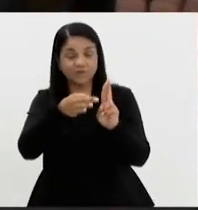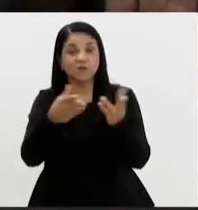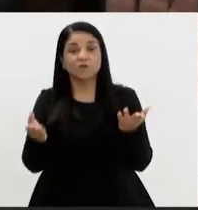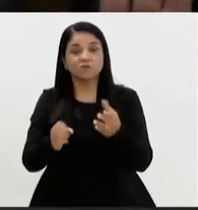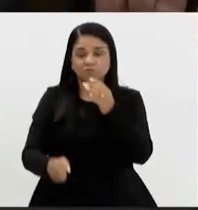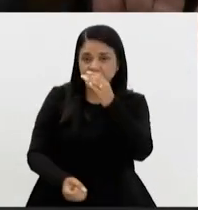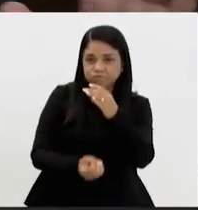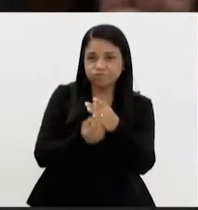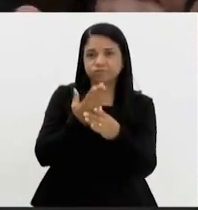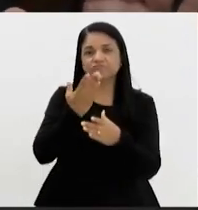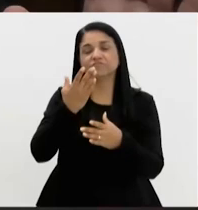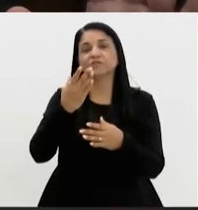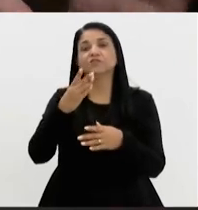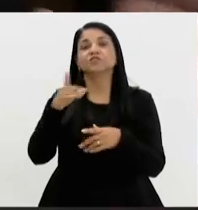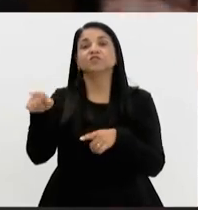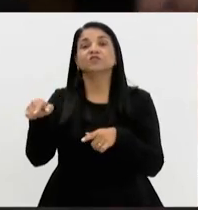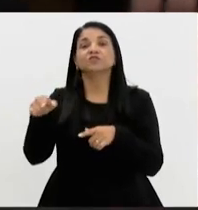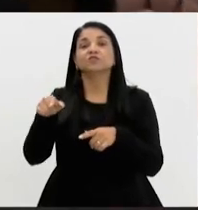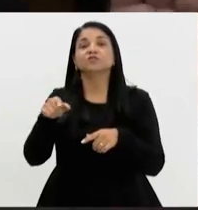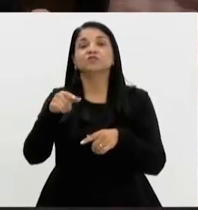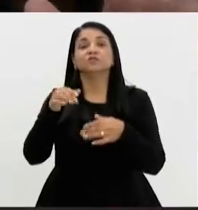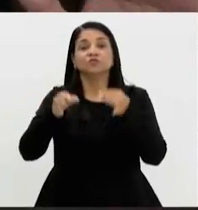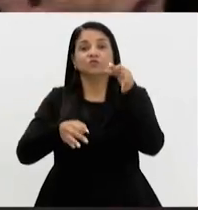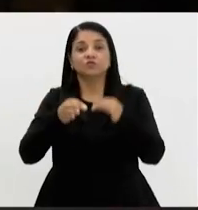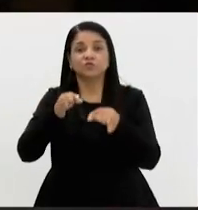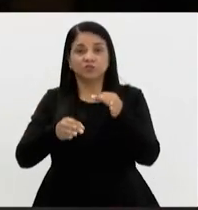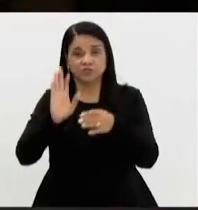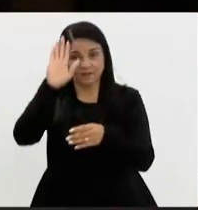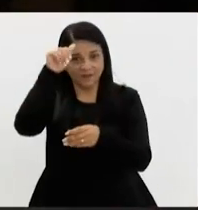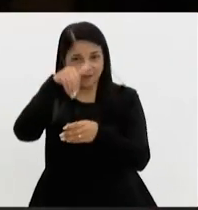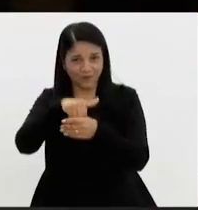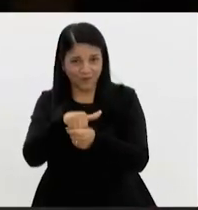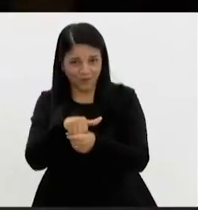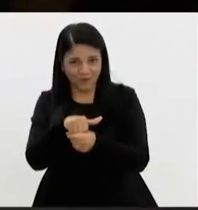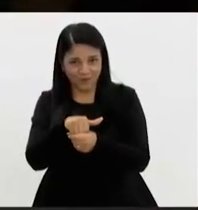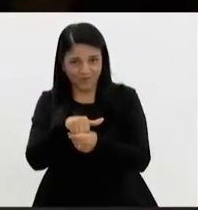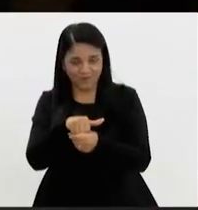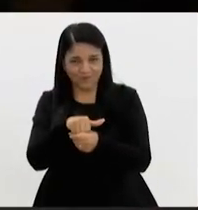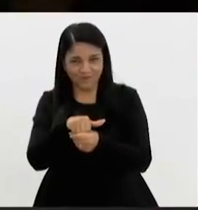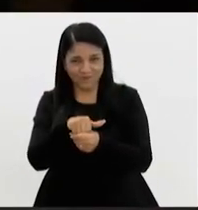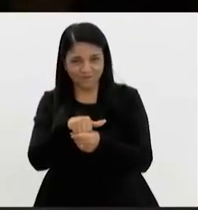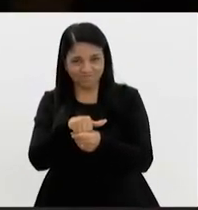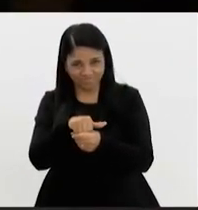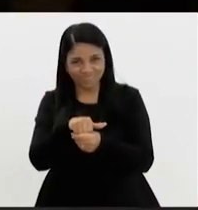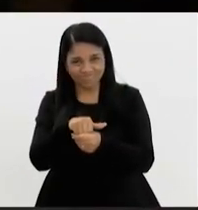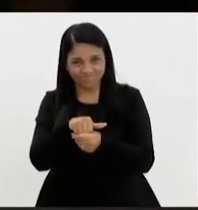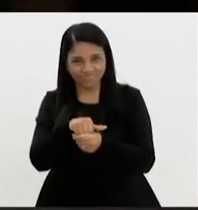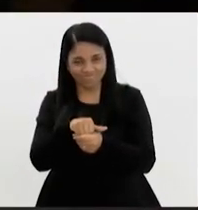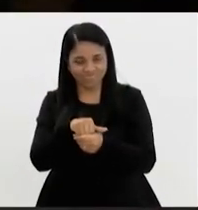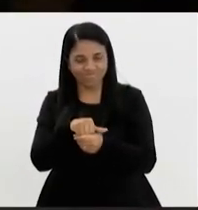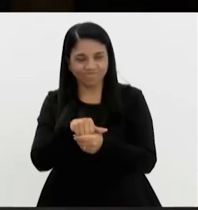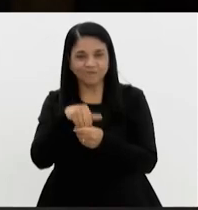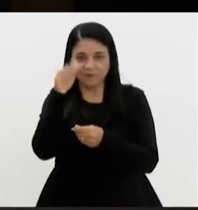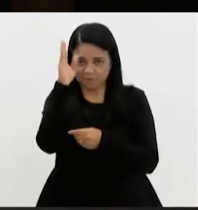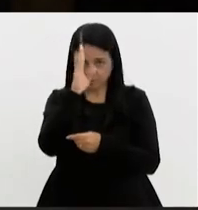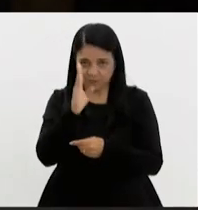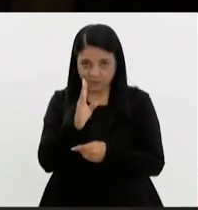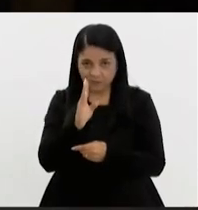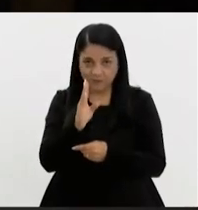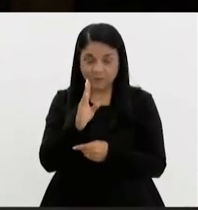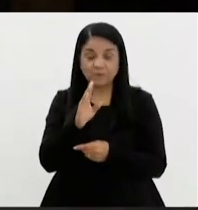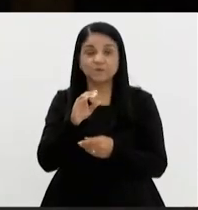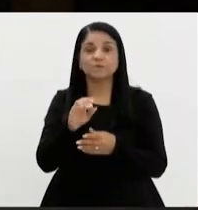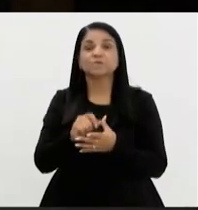eleitoral dout Danielle desembargadora Daniela nós construímos a gloriosa justiça eleitoral